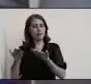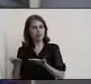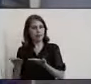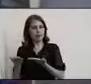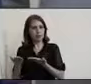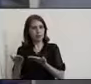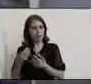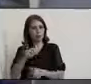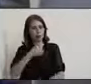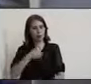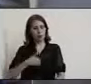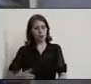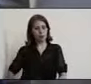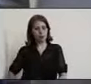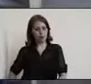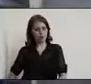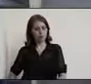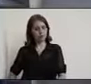Governador,